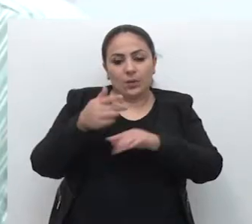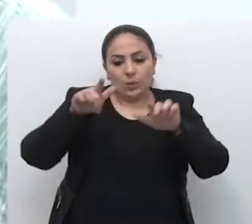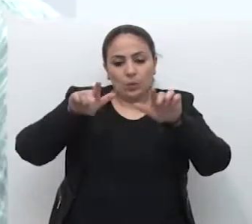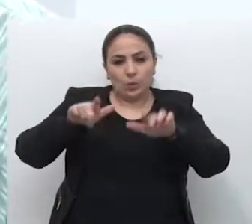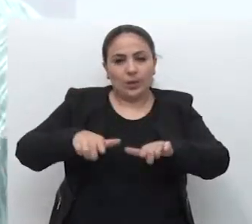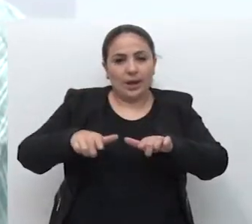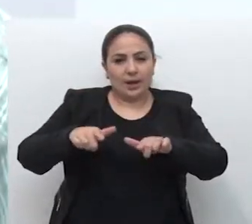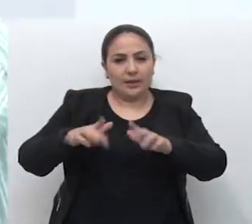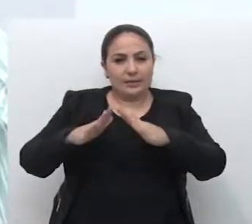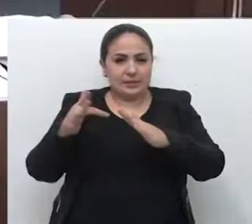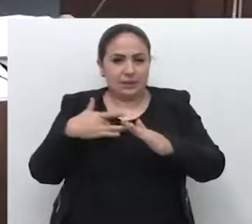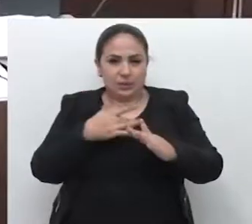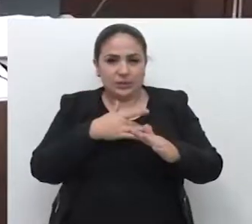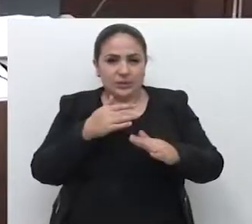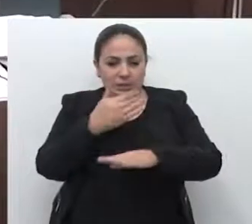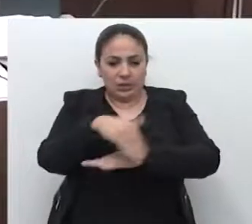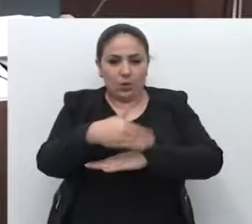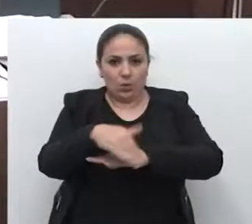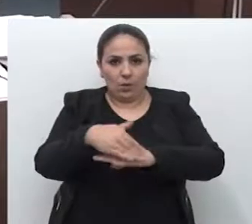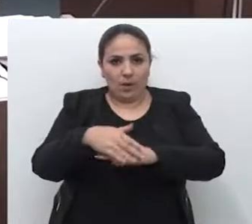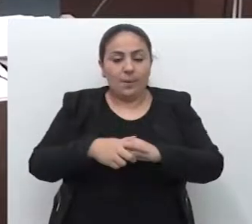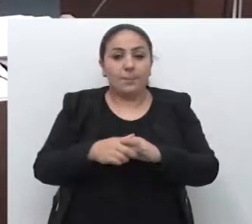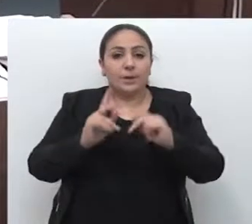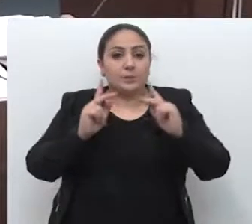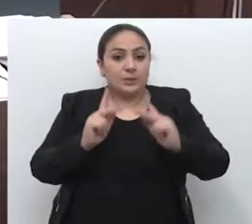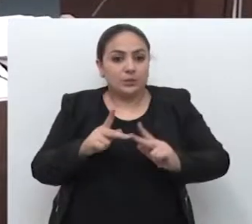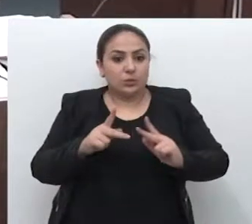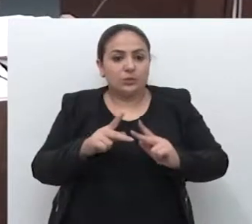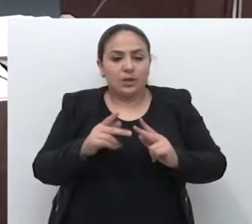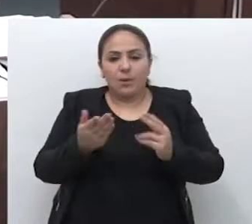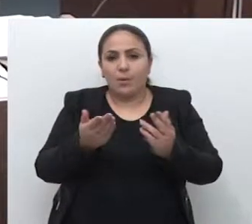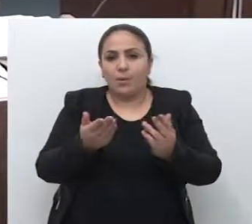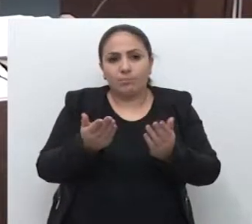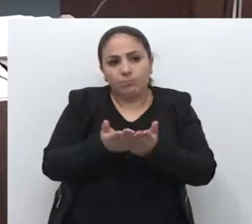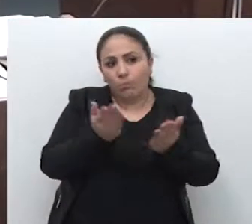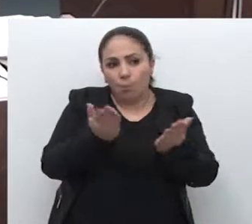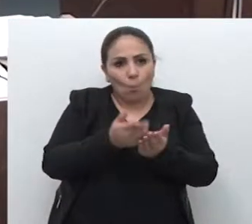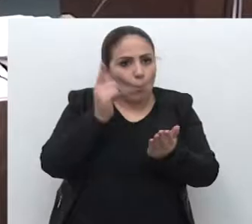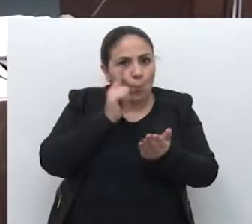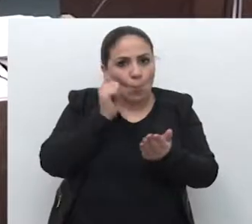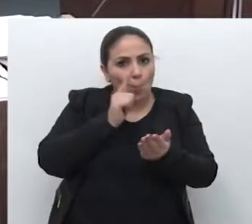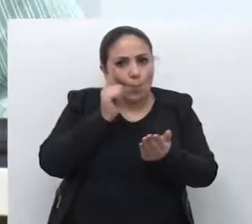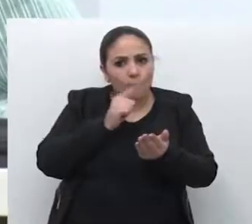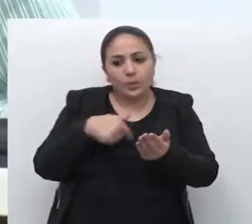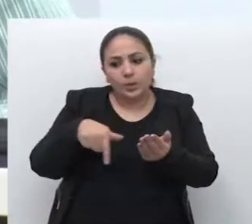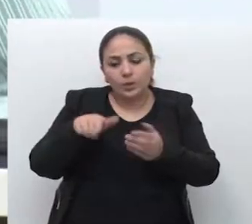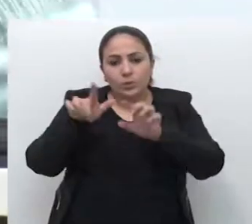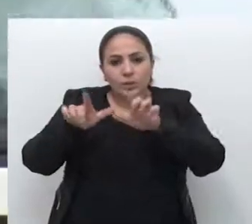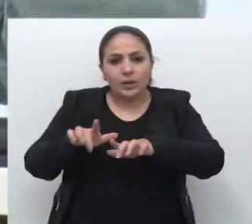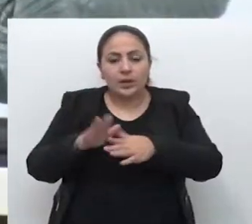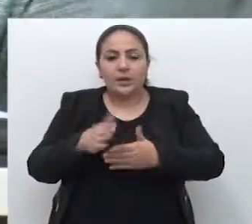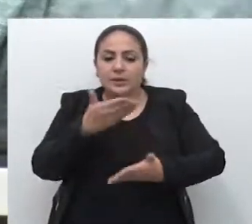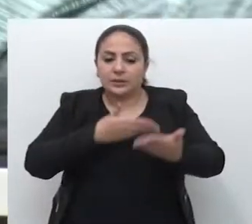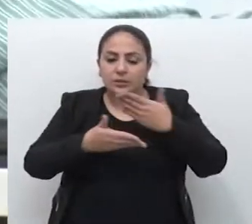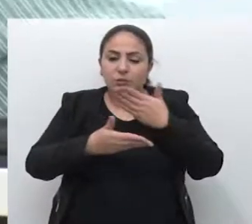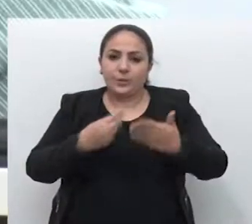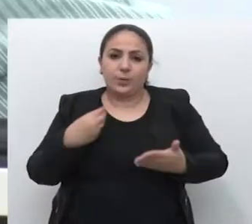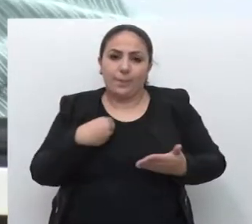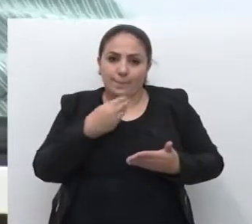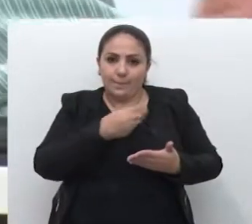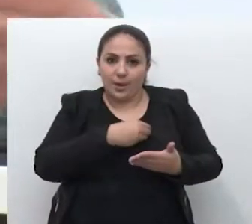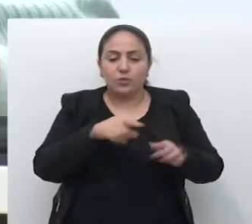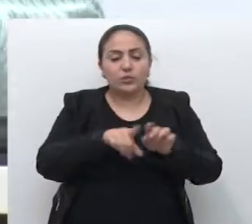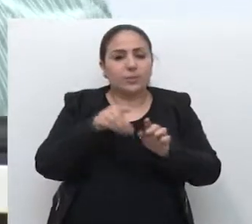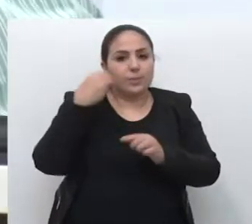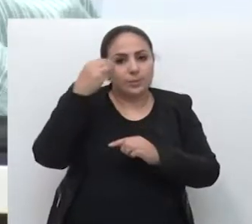um ambulatório de rua para pessoas que vivem em situação de vulnerabilidade social. A ideia é prestar